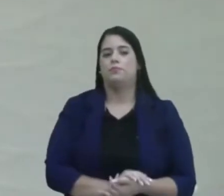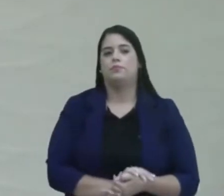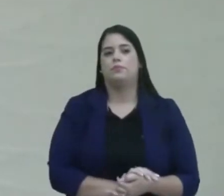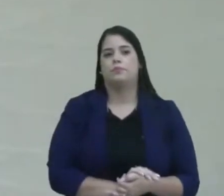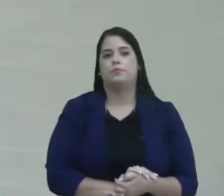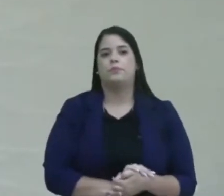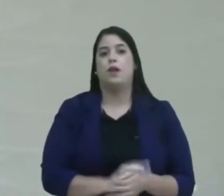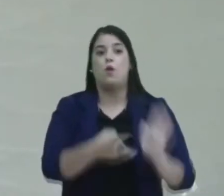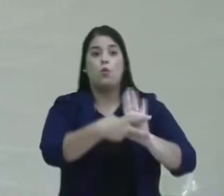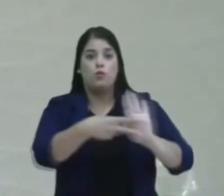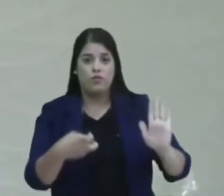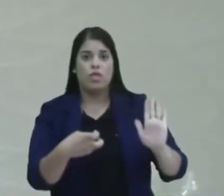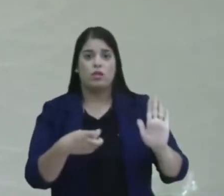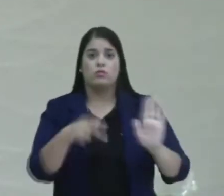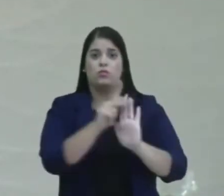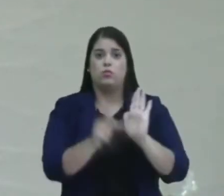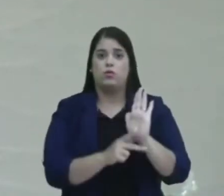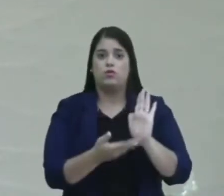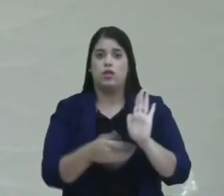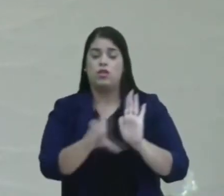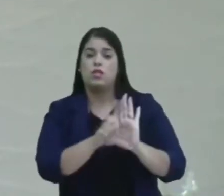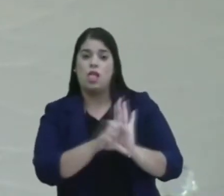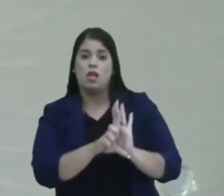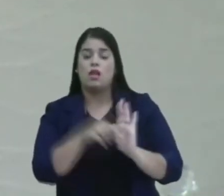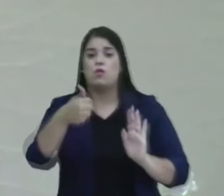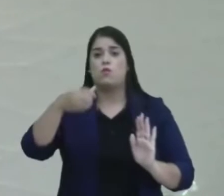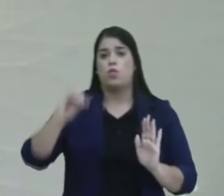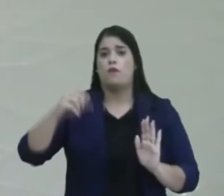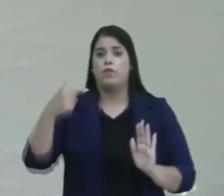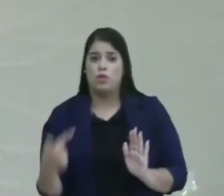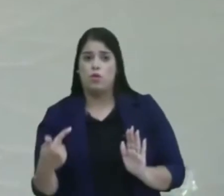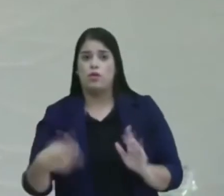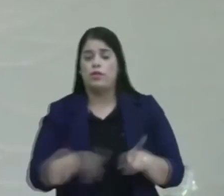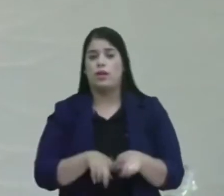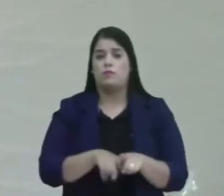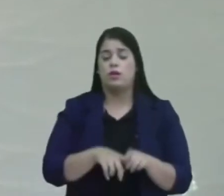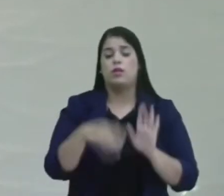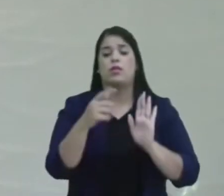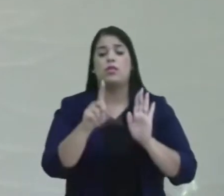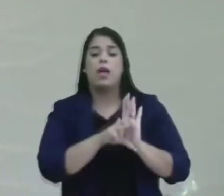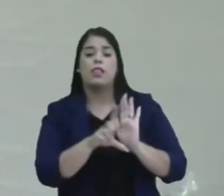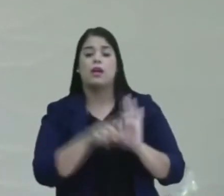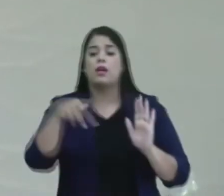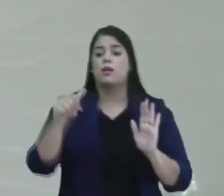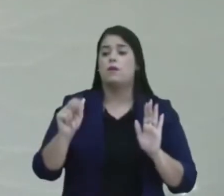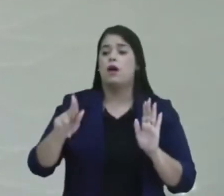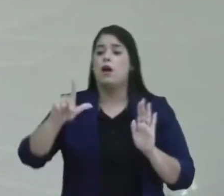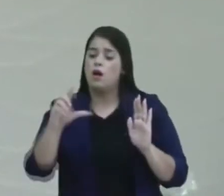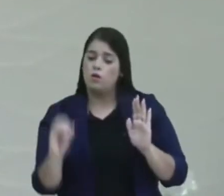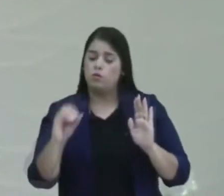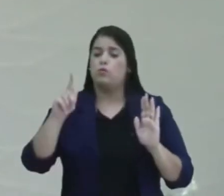O veto desse projeto da Lei Aldir Blanc II e da Lei Paulo Gustavo, ela ia destinar para